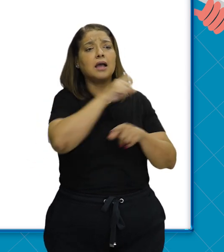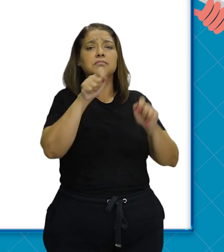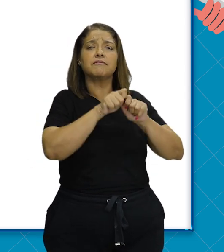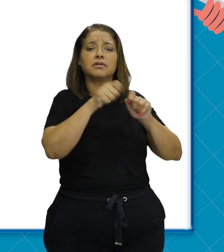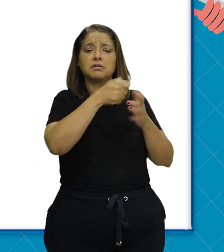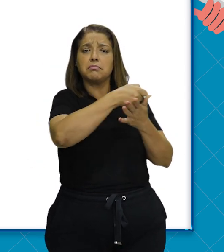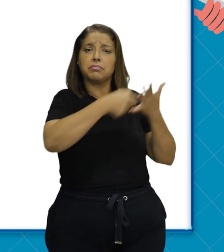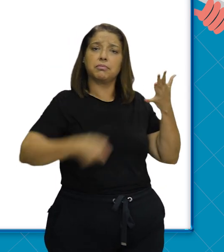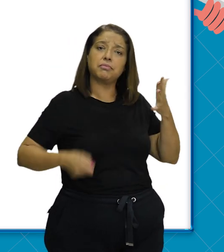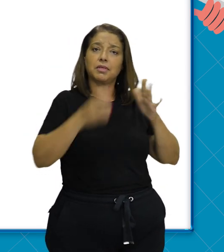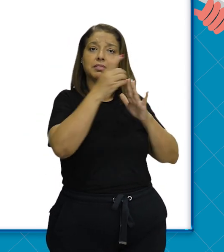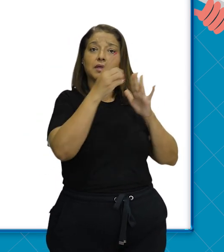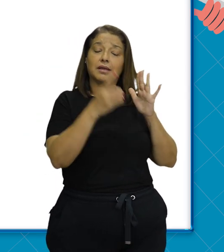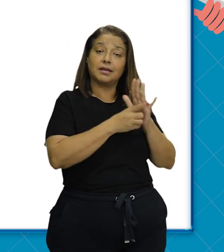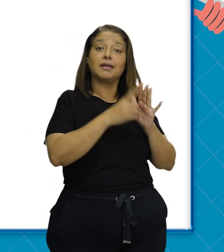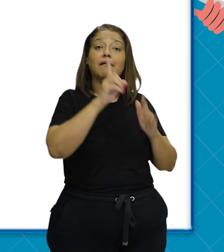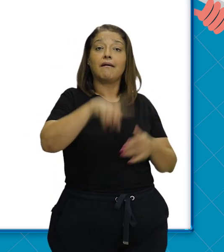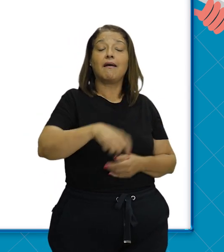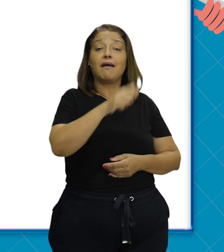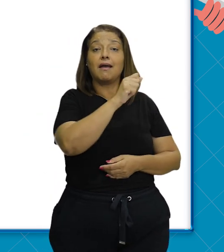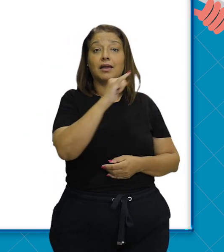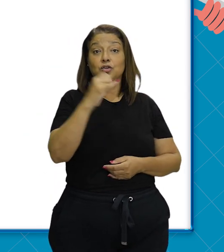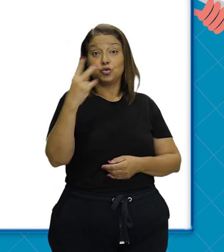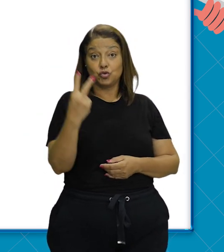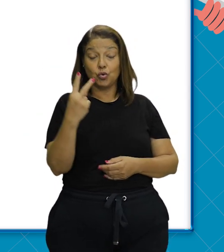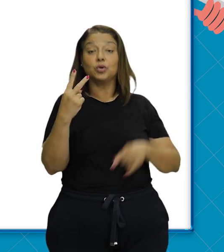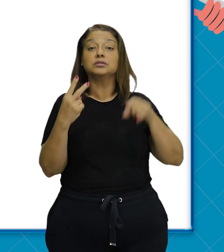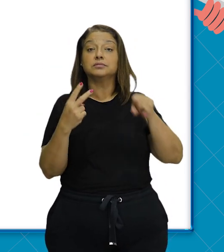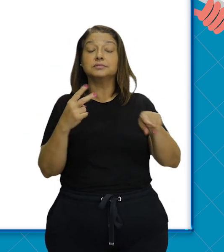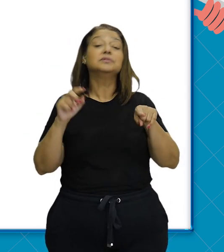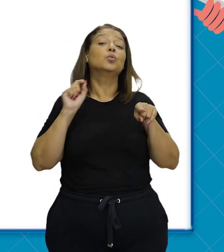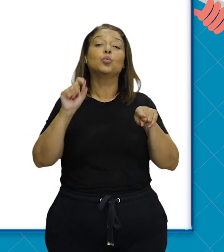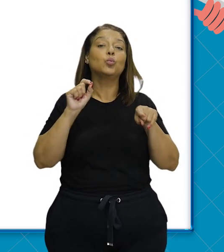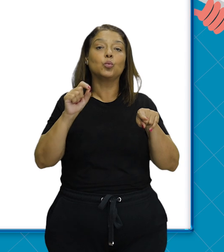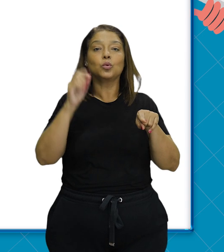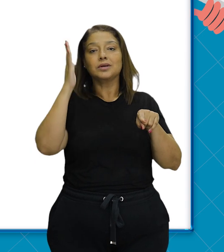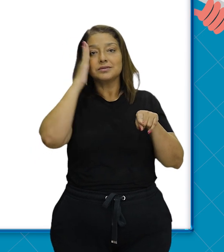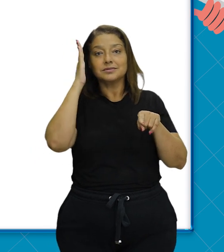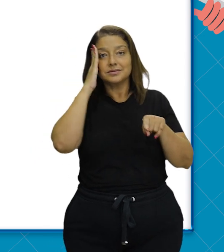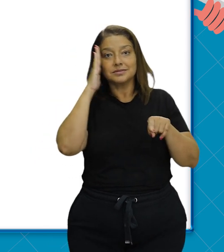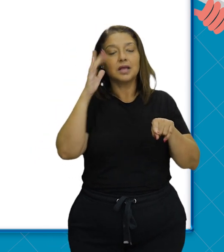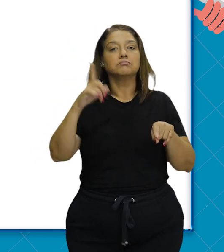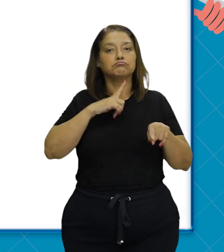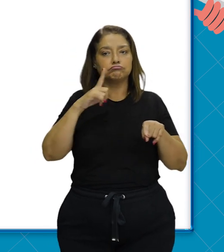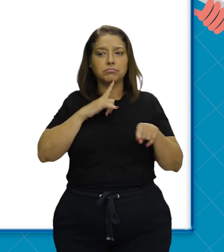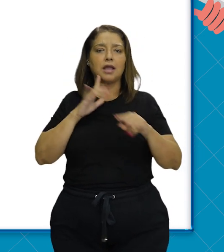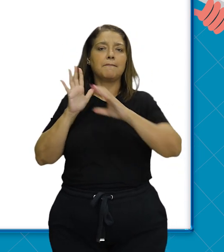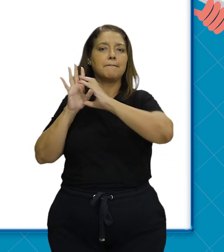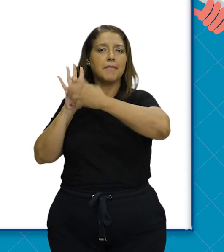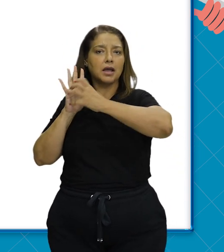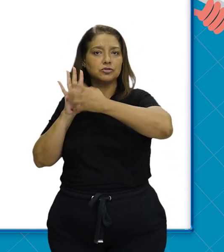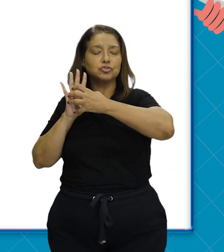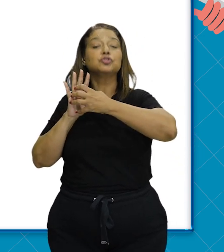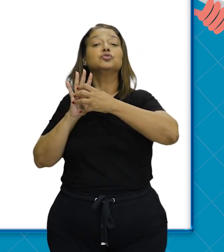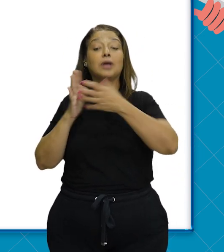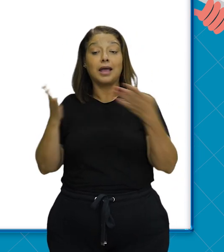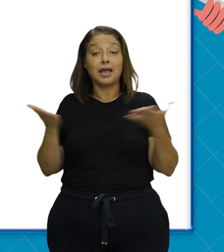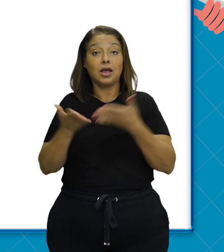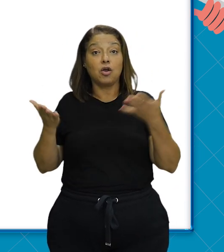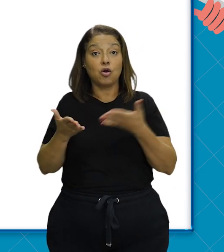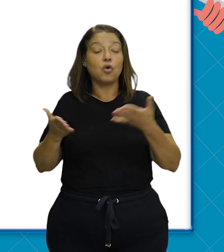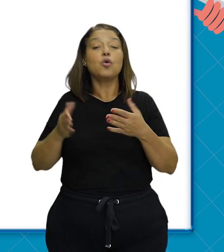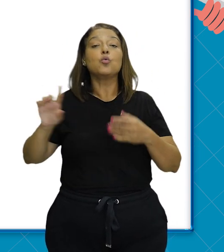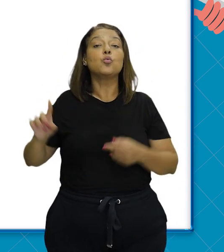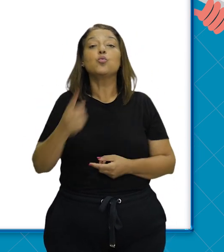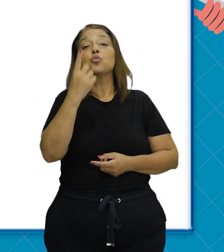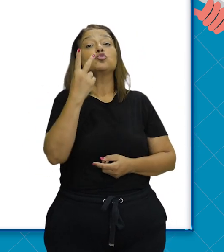o Ato Institucional número 2, que adotou o bipartidarismo, ou seja, ele desfez todos os partidos políticos, porque a partir de agora